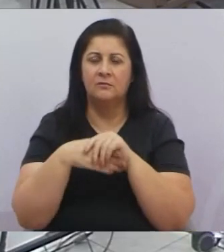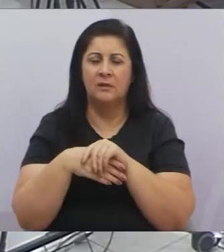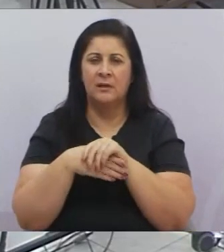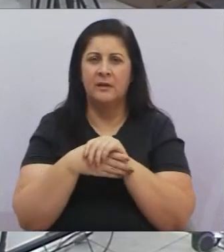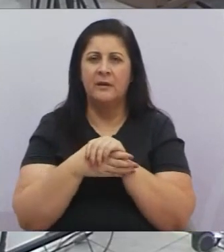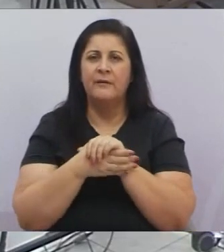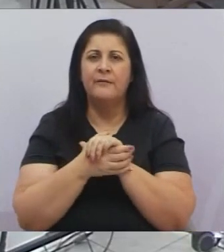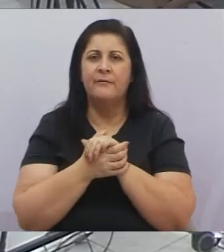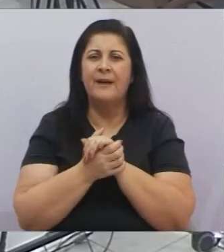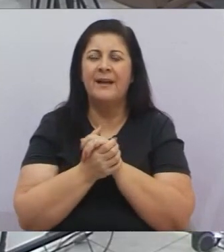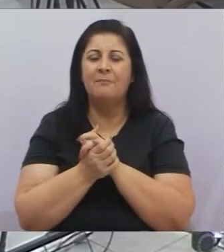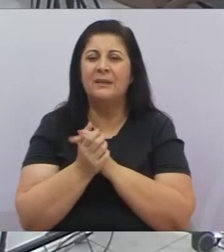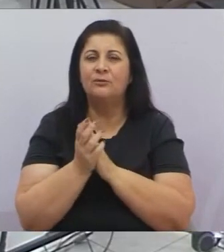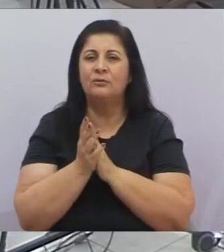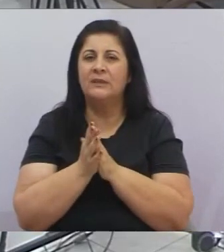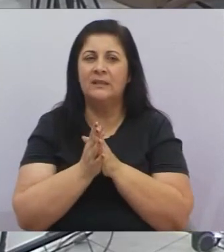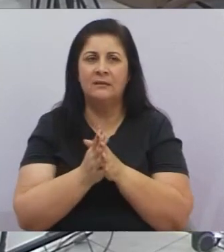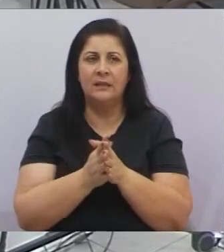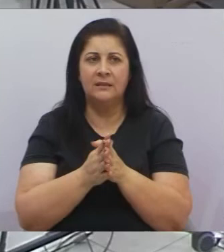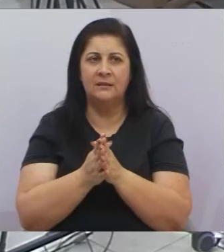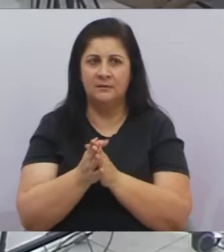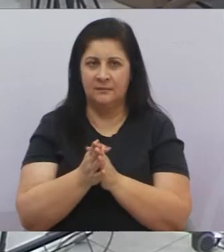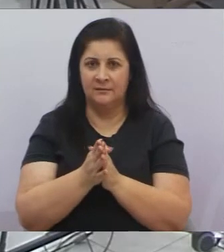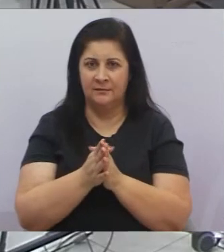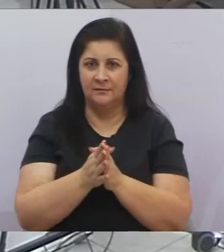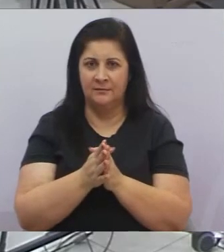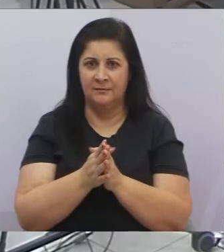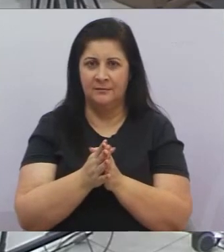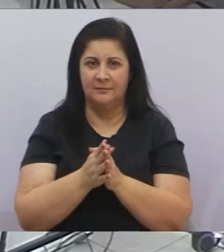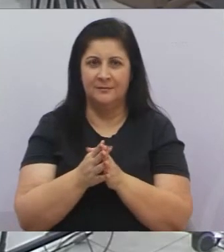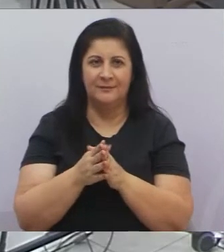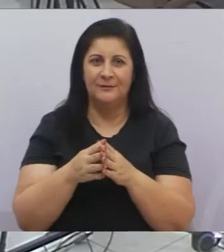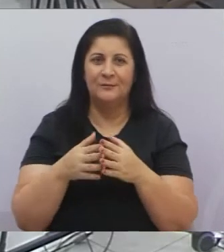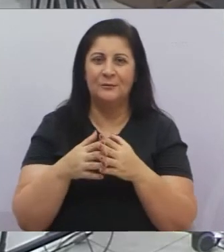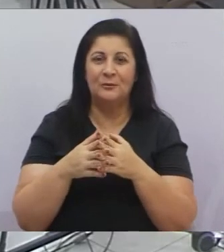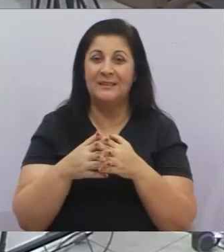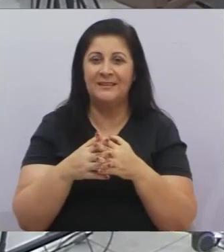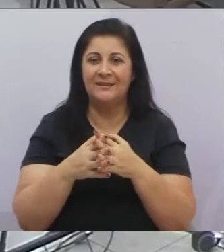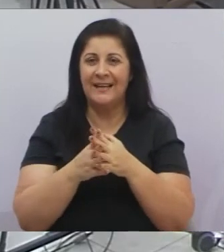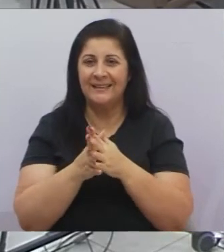B. 1 representante da Secretaria da Assistência Social.